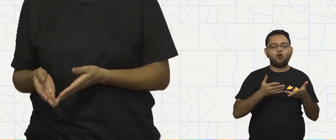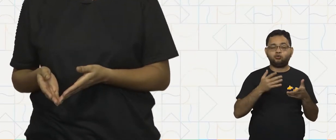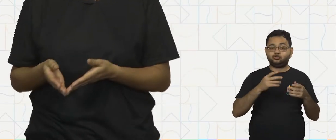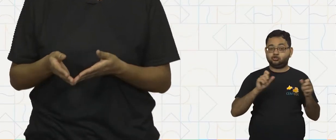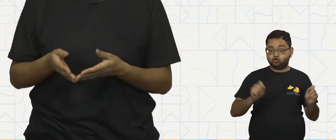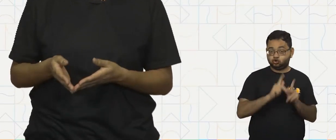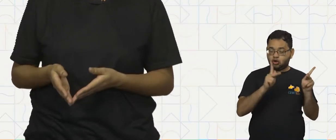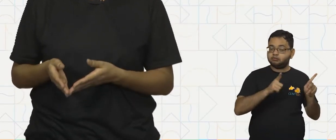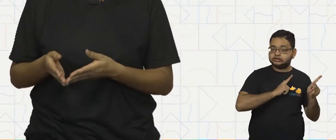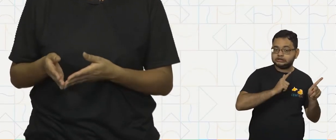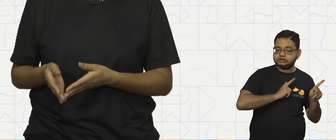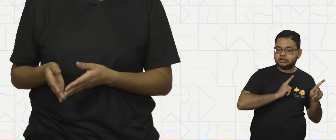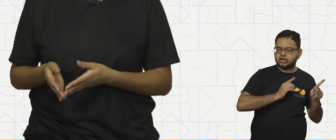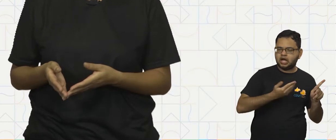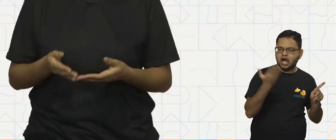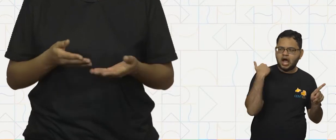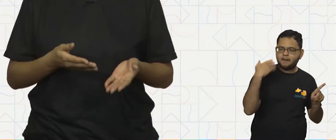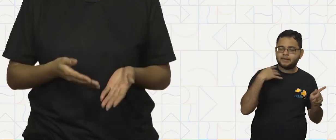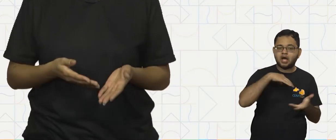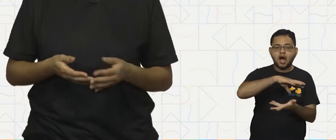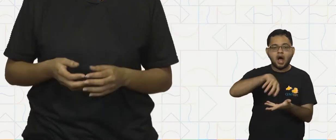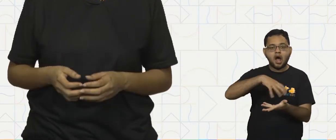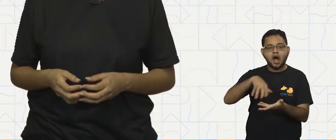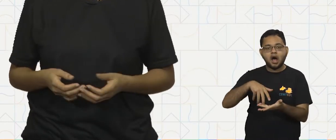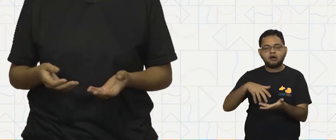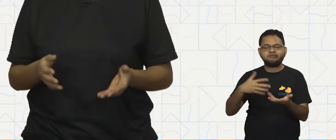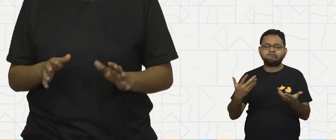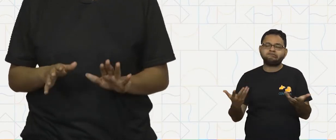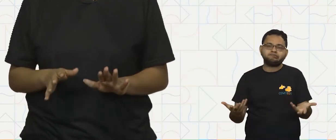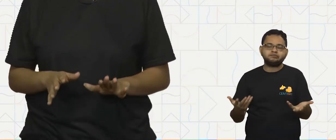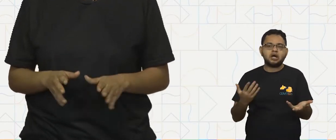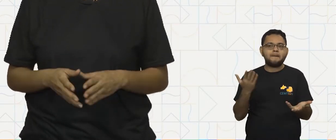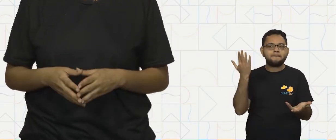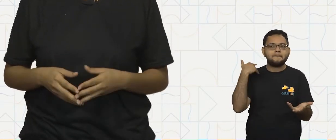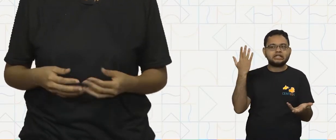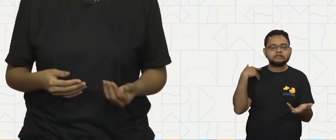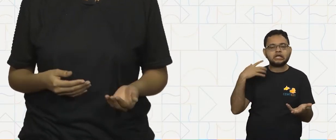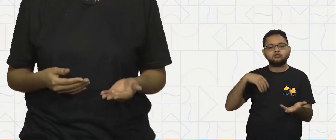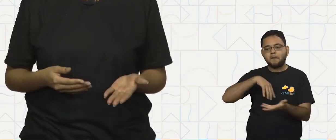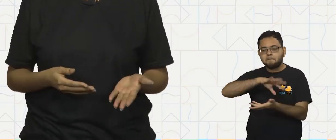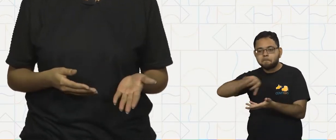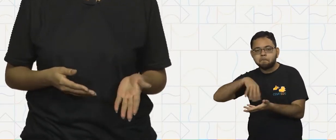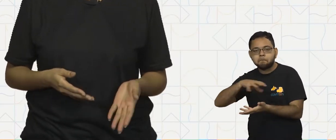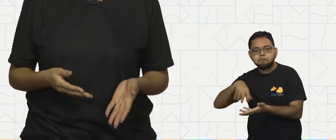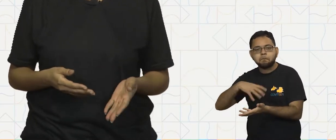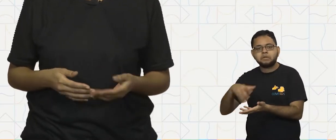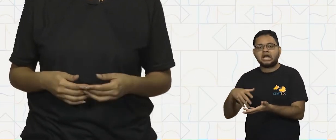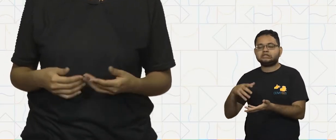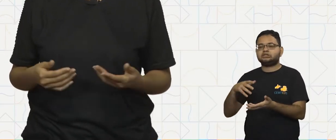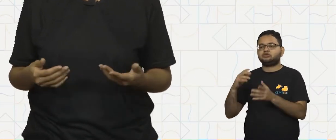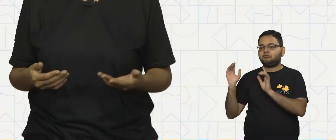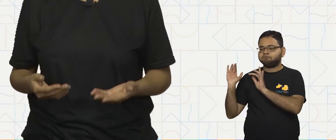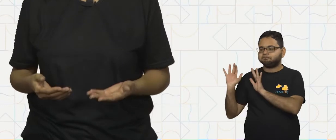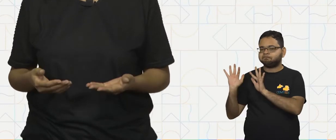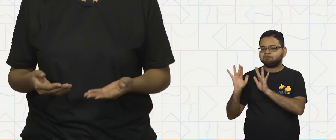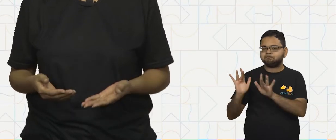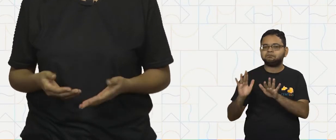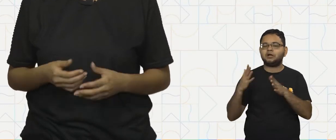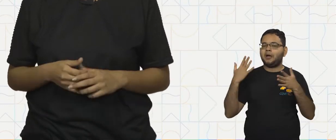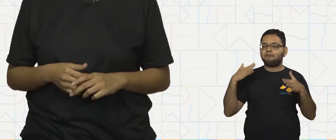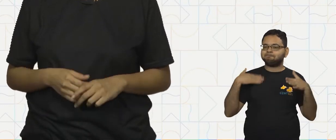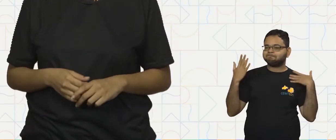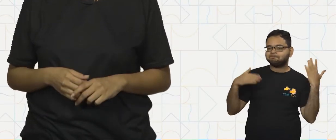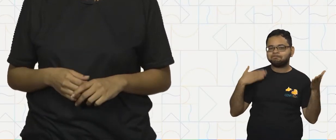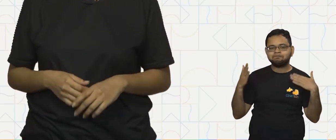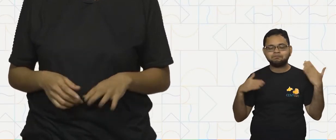praça. Onde hoje é uma praça, antes poderia ser apenas um local em que os membros de uma comunidade se reuniam para